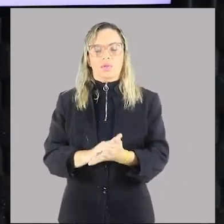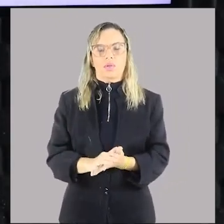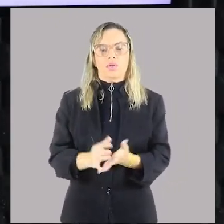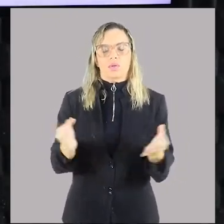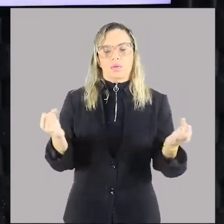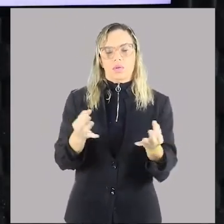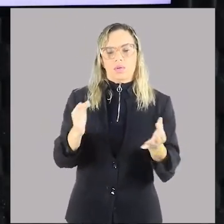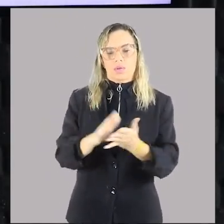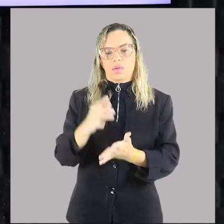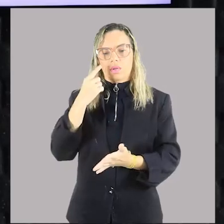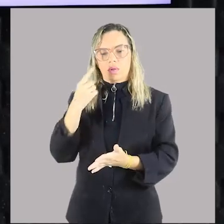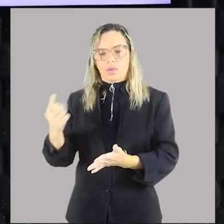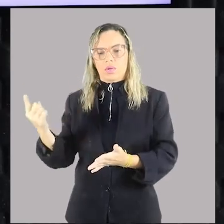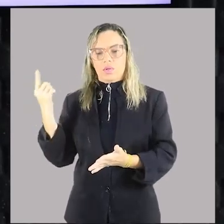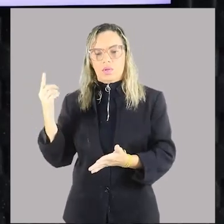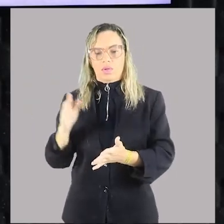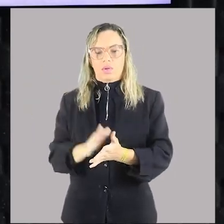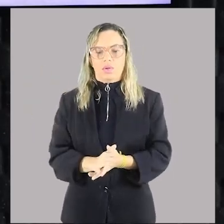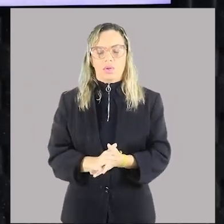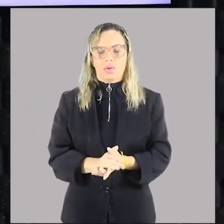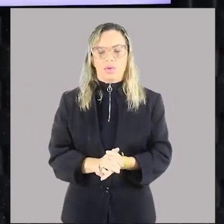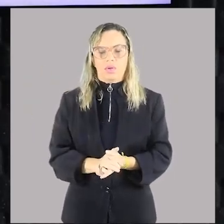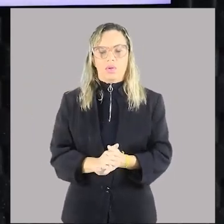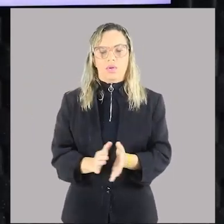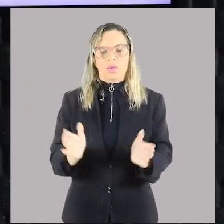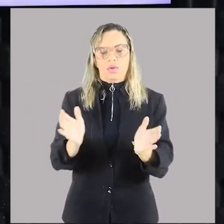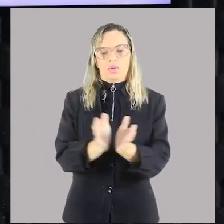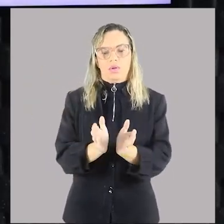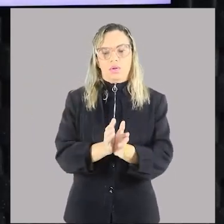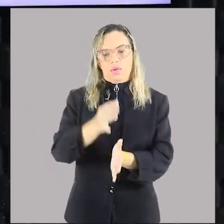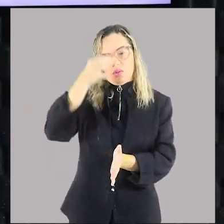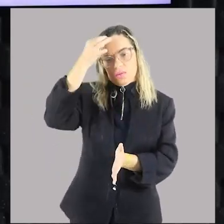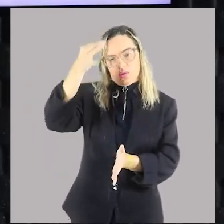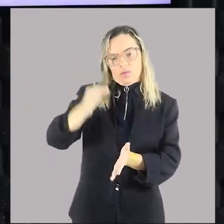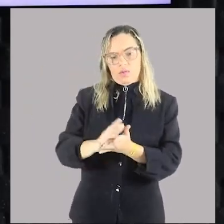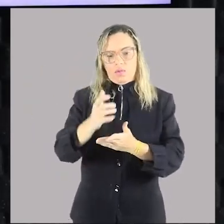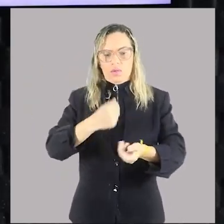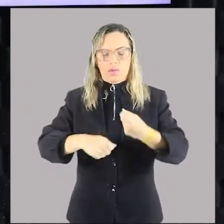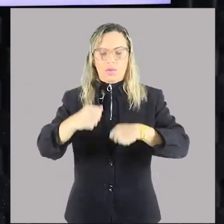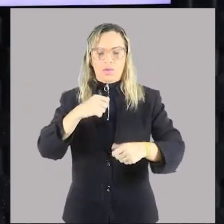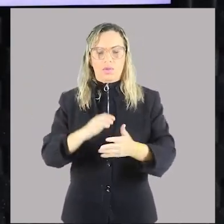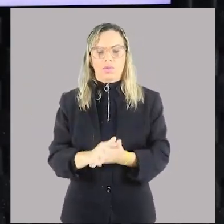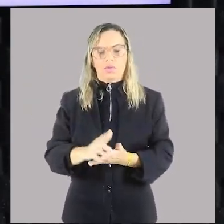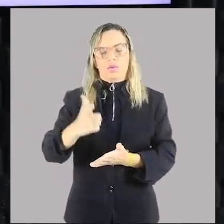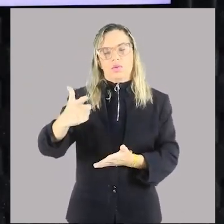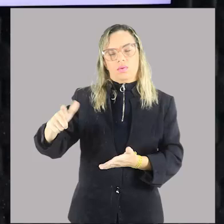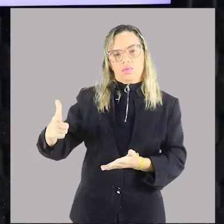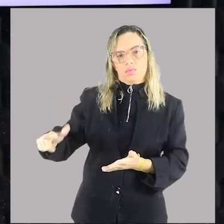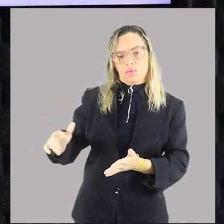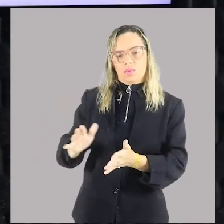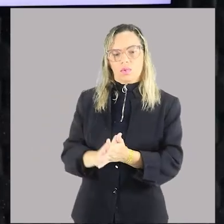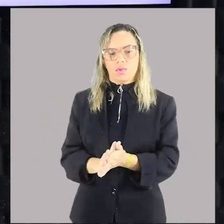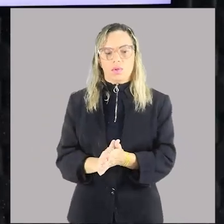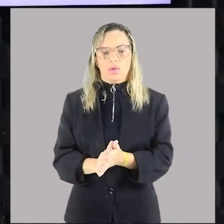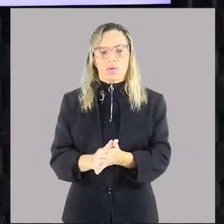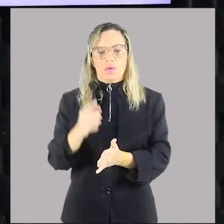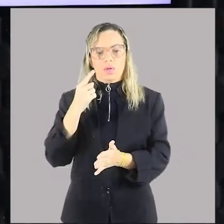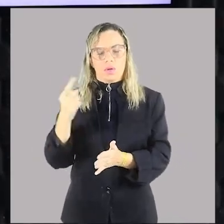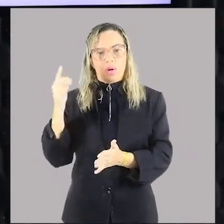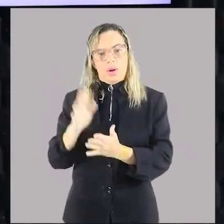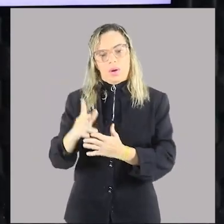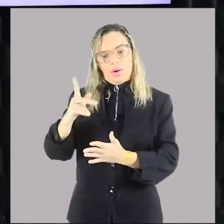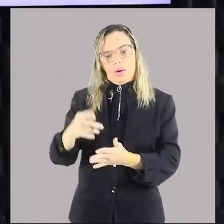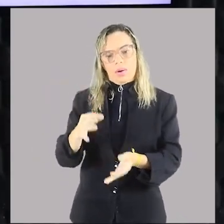Portanto, órgão é meramente conjunto de competências administrativas sem personalidade jurídica, como, por exemplo,